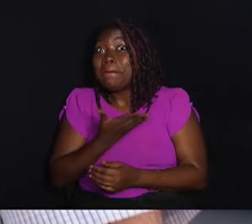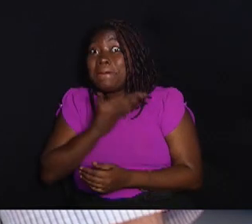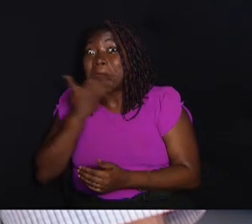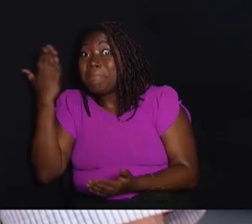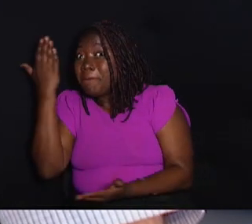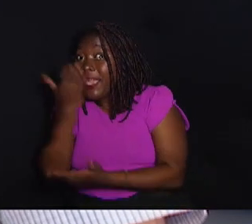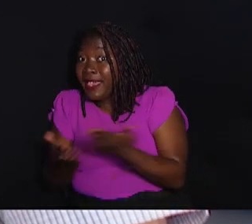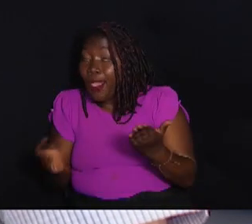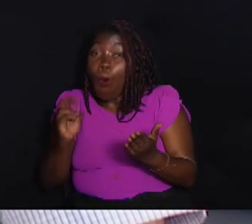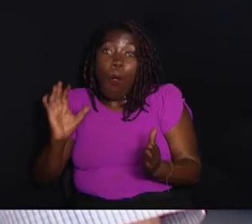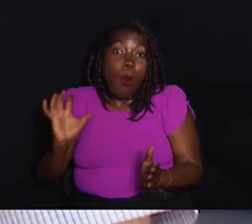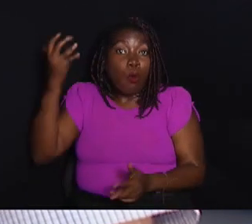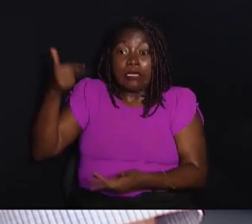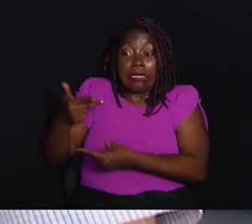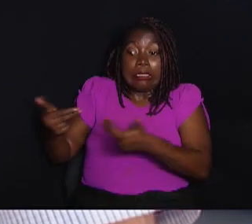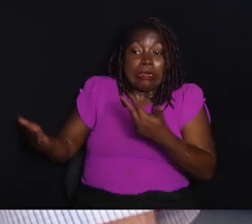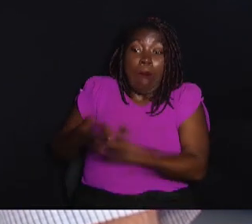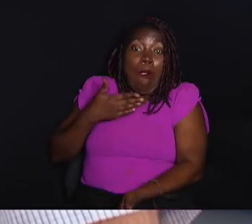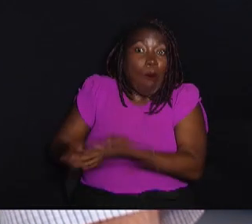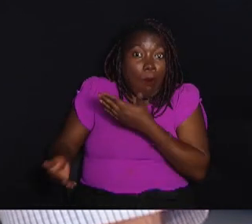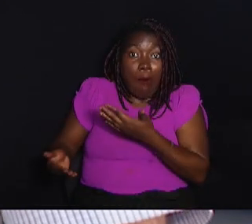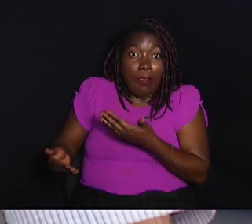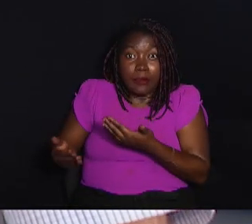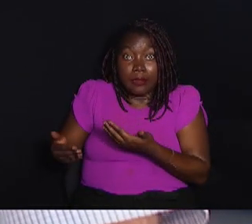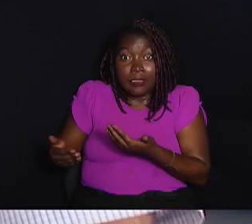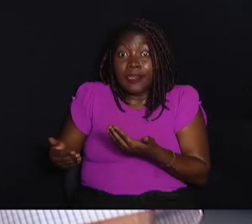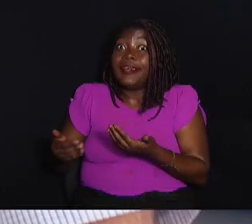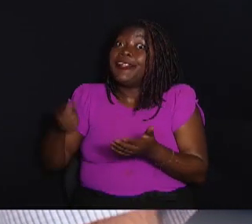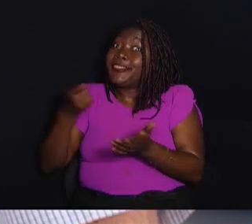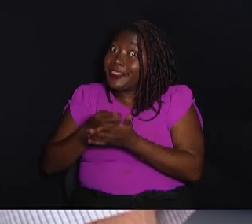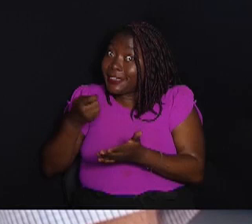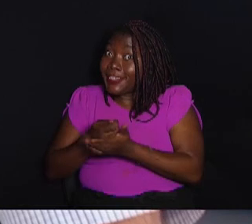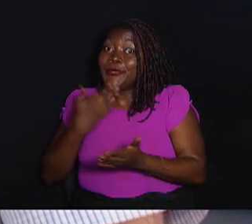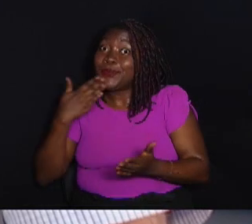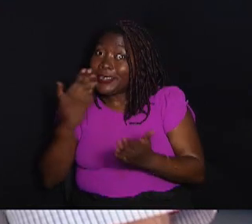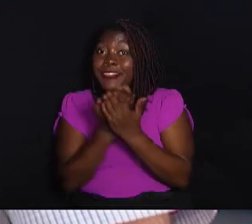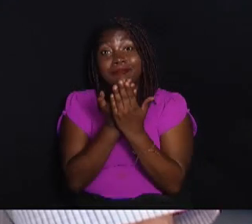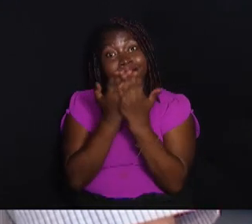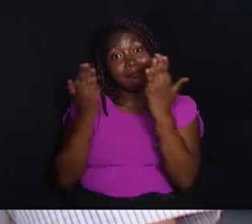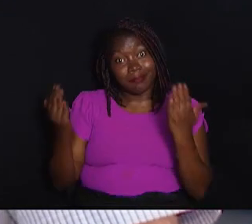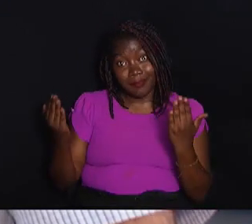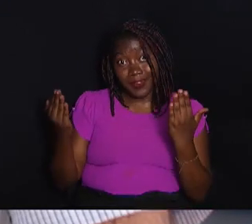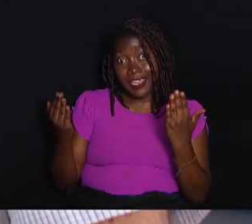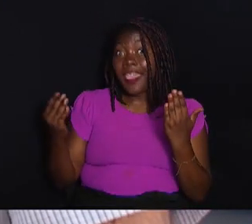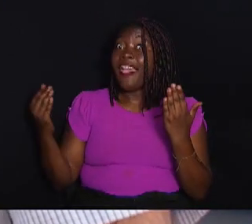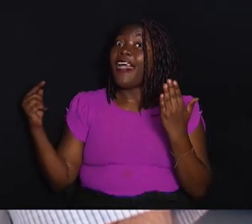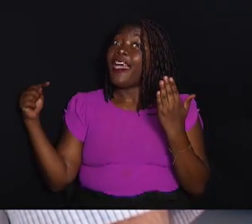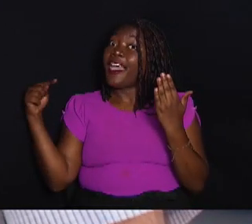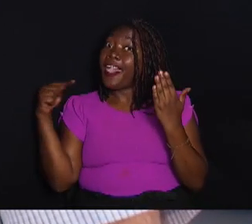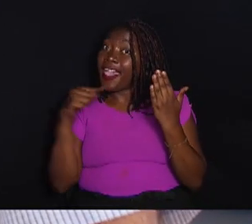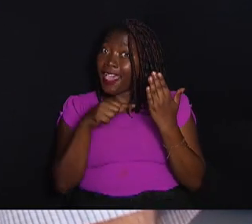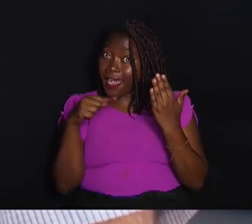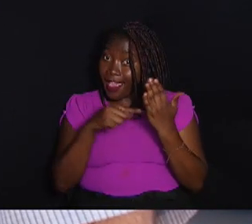ou acontecer qualquer coisa extraviar ele tem que solicitar uma segunda via E aí ele tem